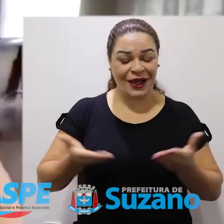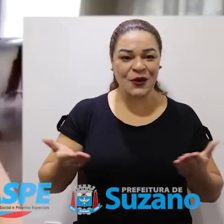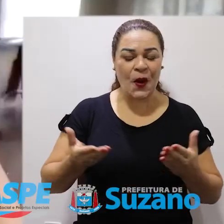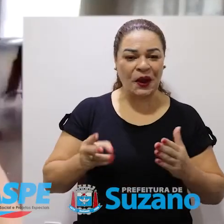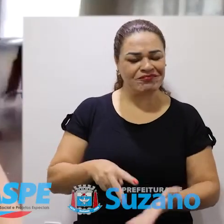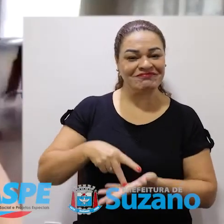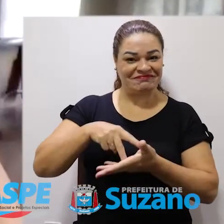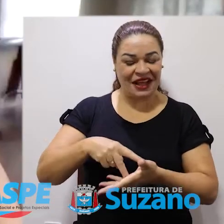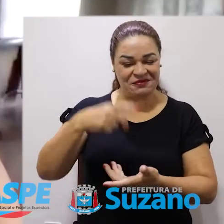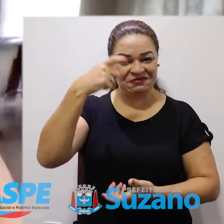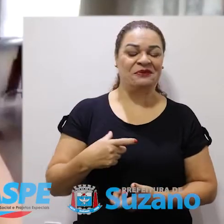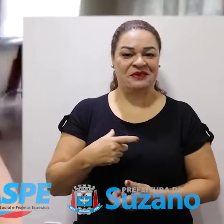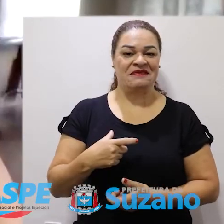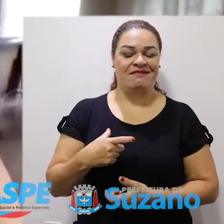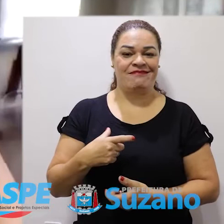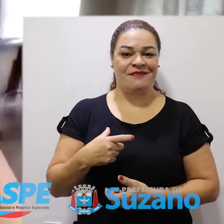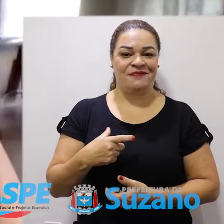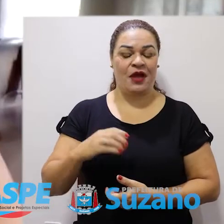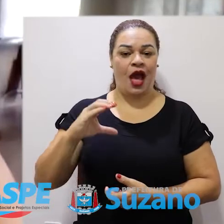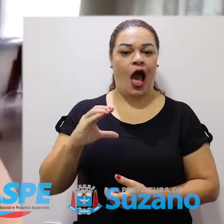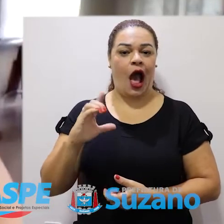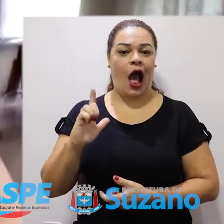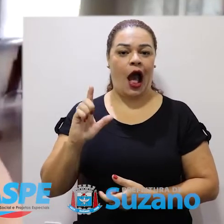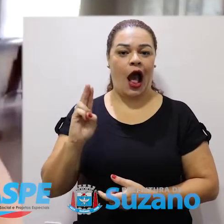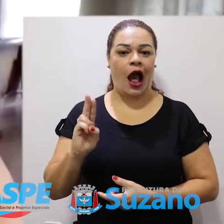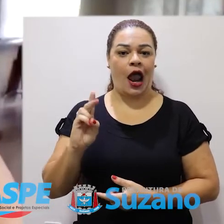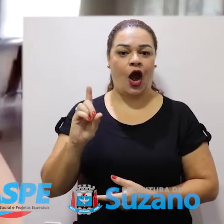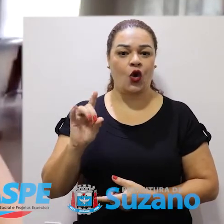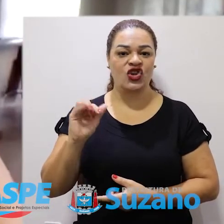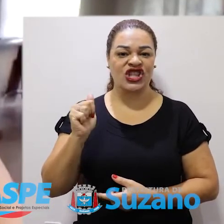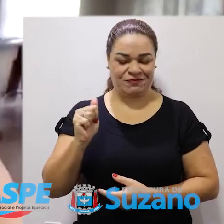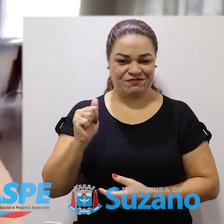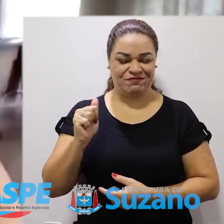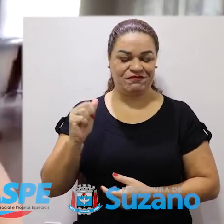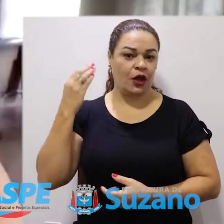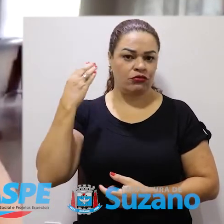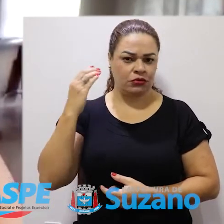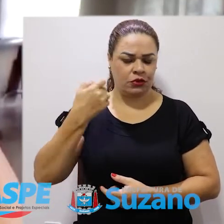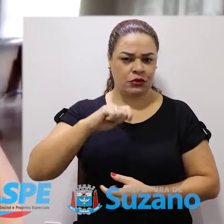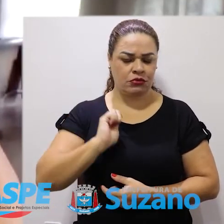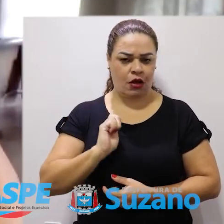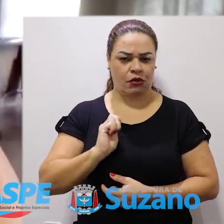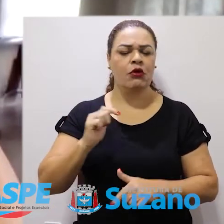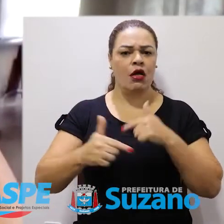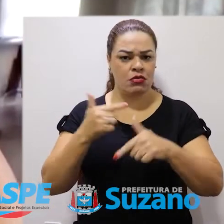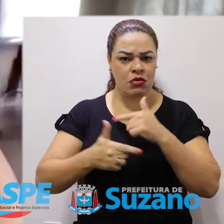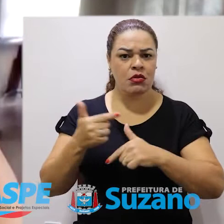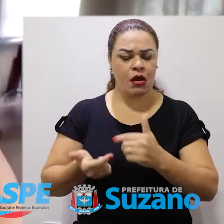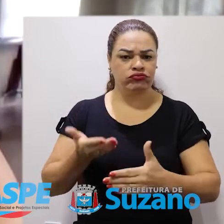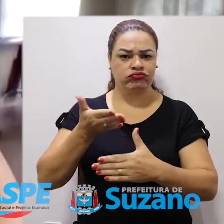Eu gostaria, nesse momento, de me apresentar, né? Eu sou Cláudia Regina Vieira, atualmente eu sou professora